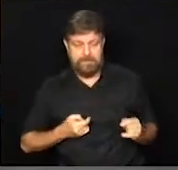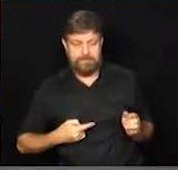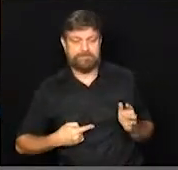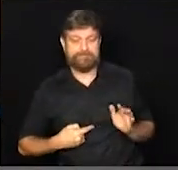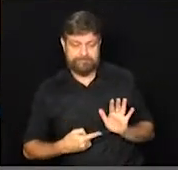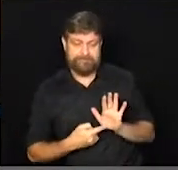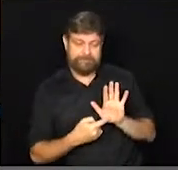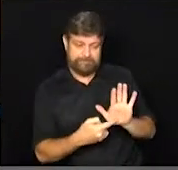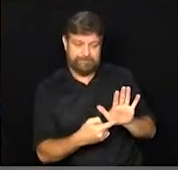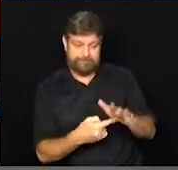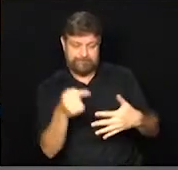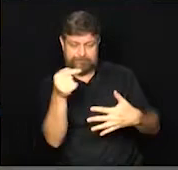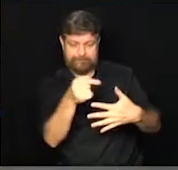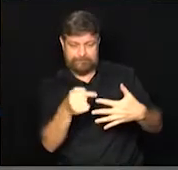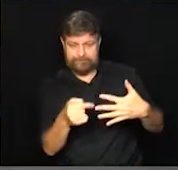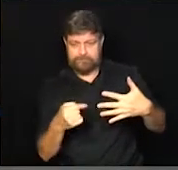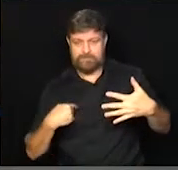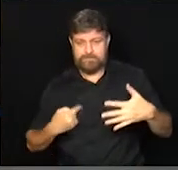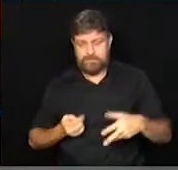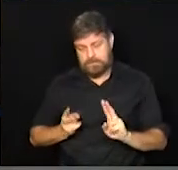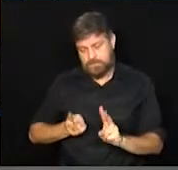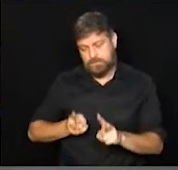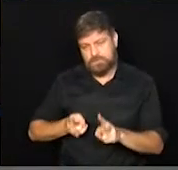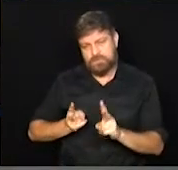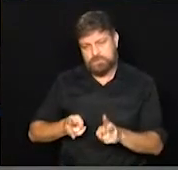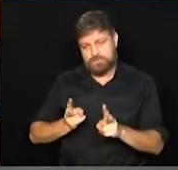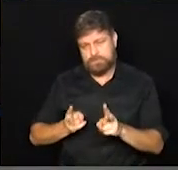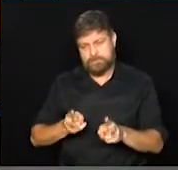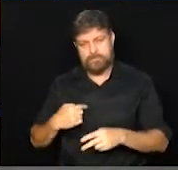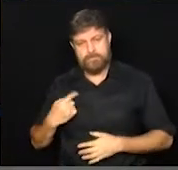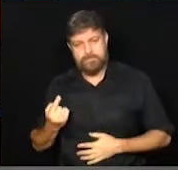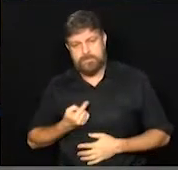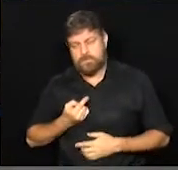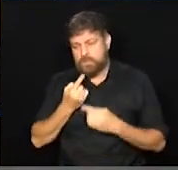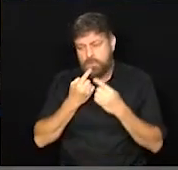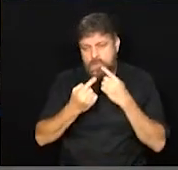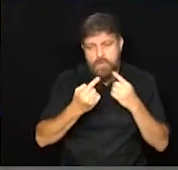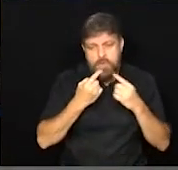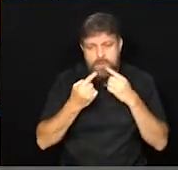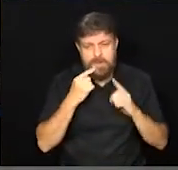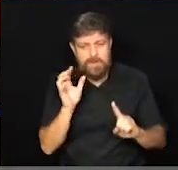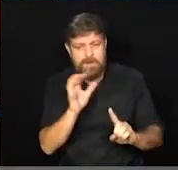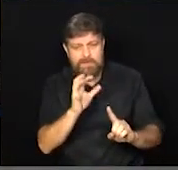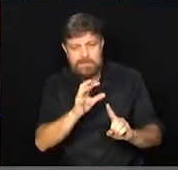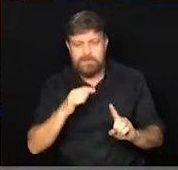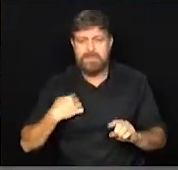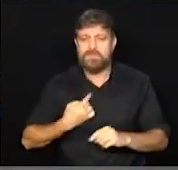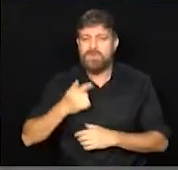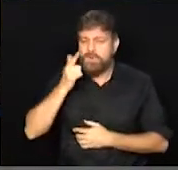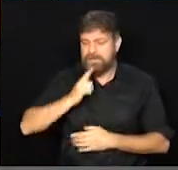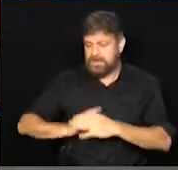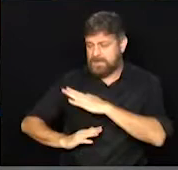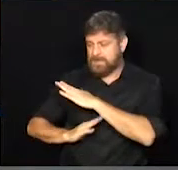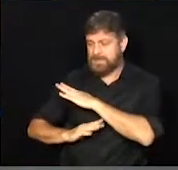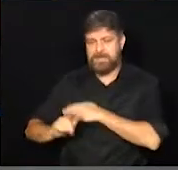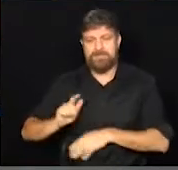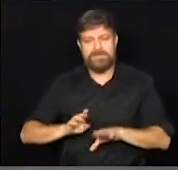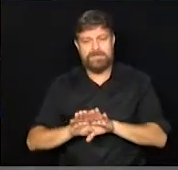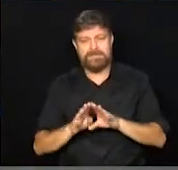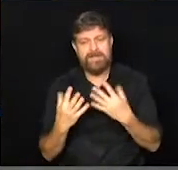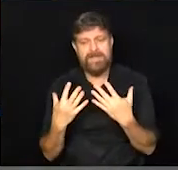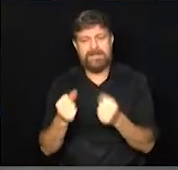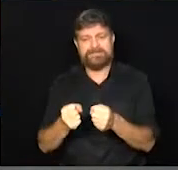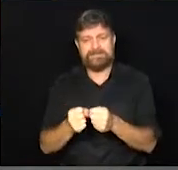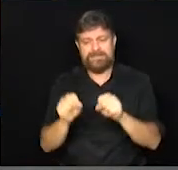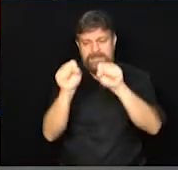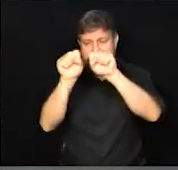que nós vamos continuar fazendo aí, dialogando, pressionando para que a Câmara possa incorporar esse